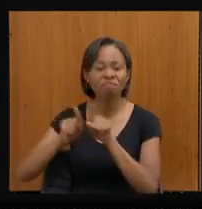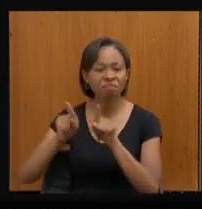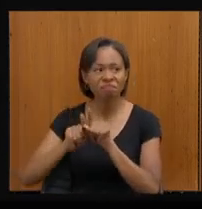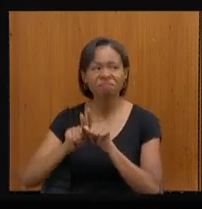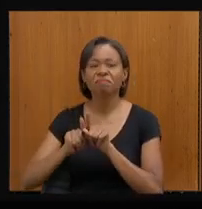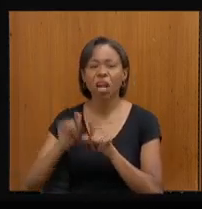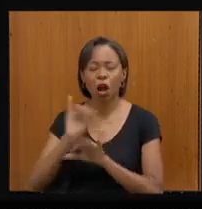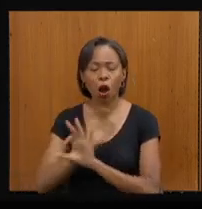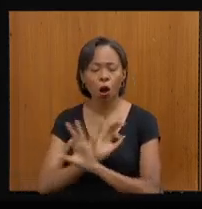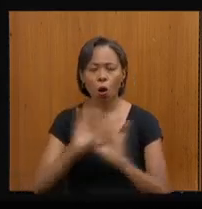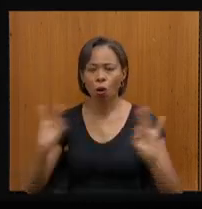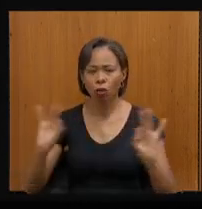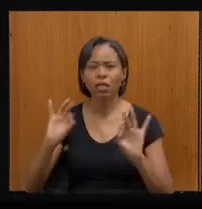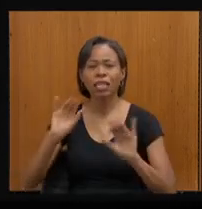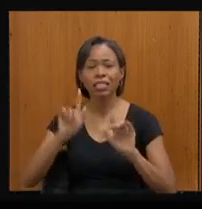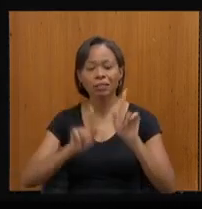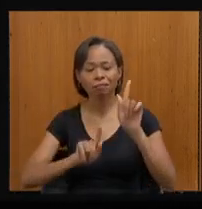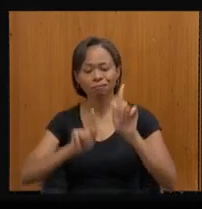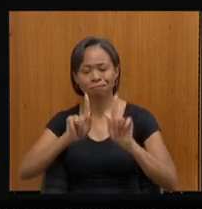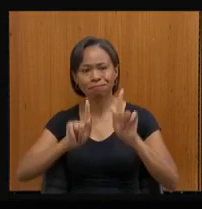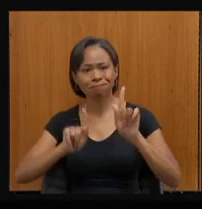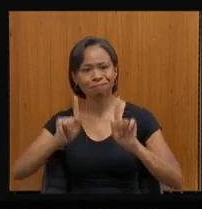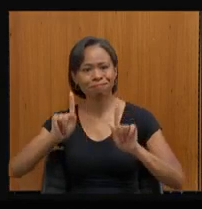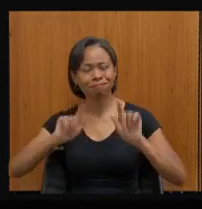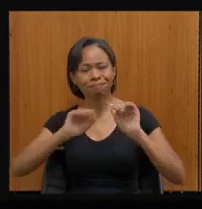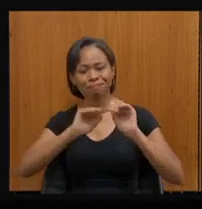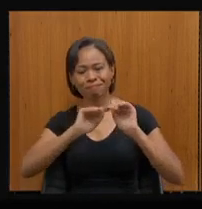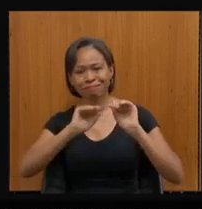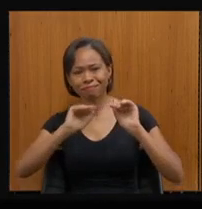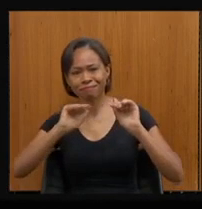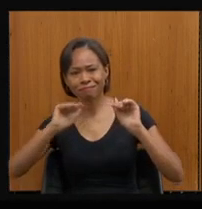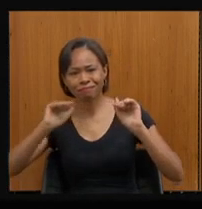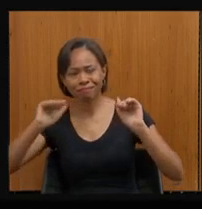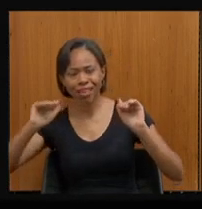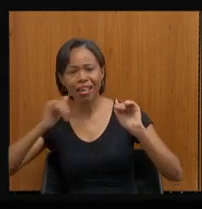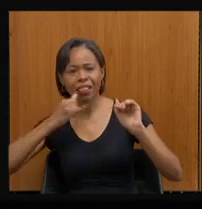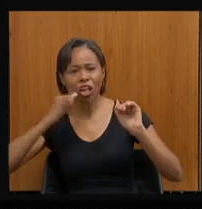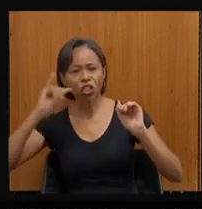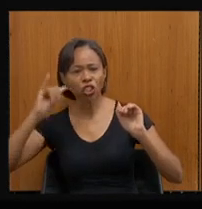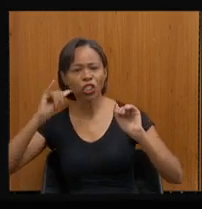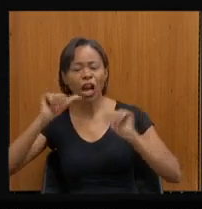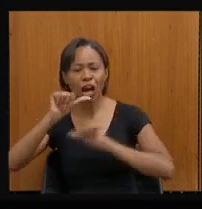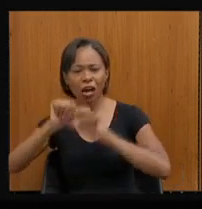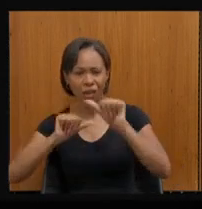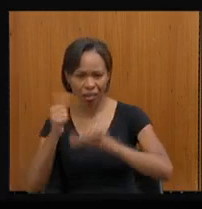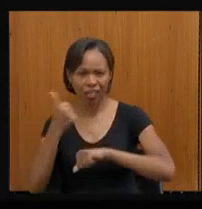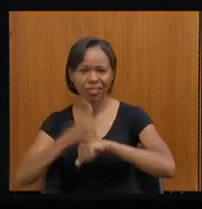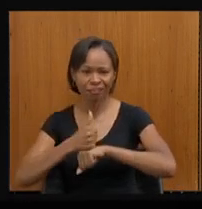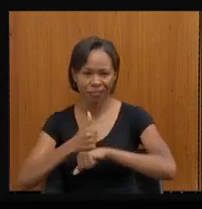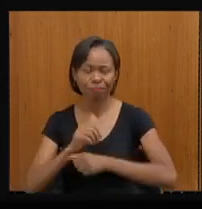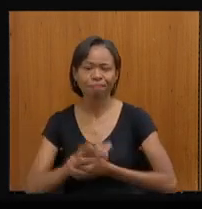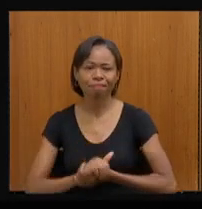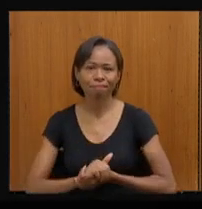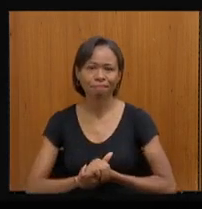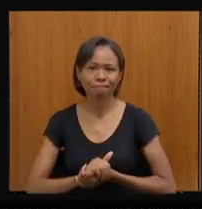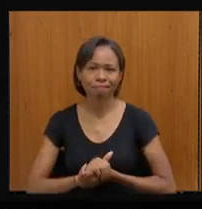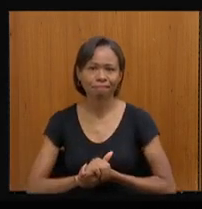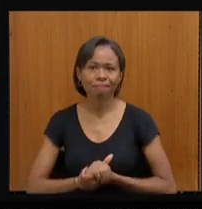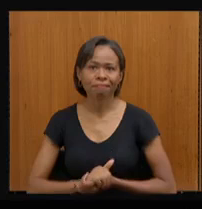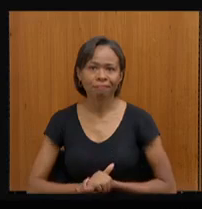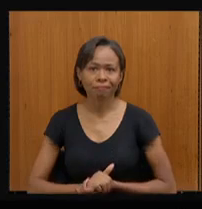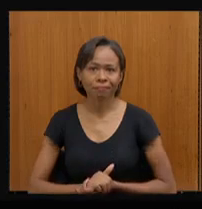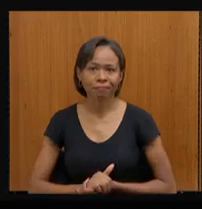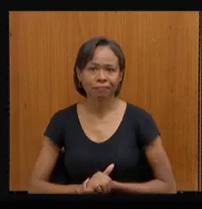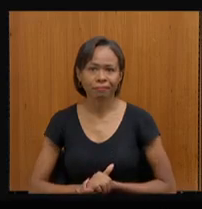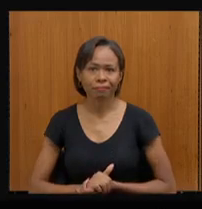na produção de energia renovável e É nesse mapa superior e já falou a respeito